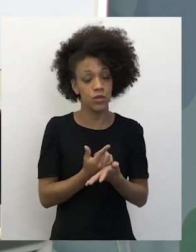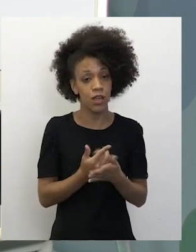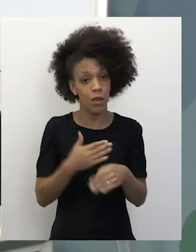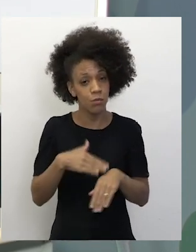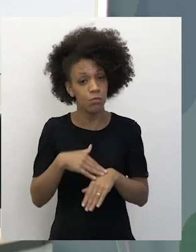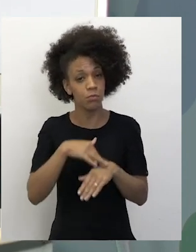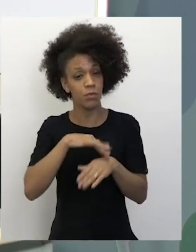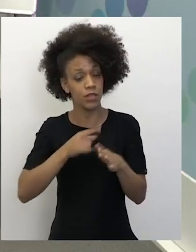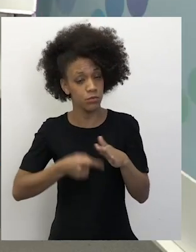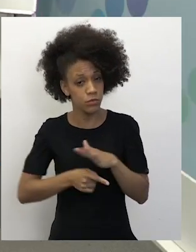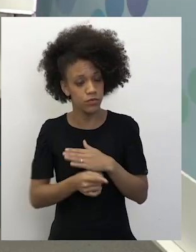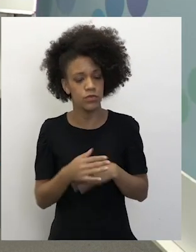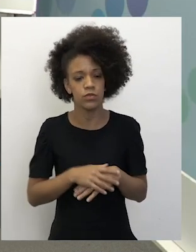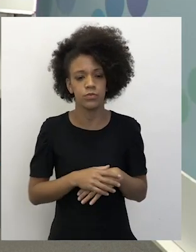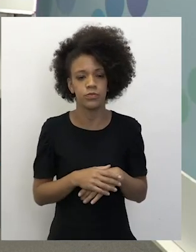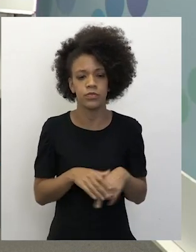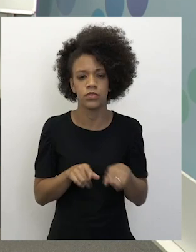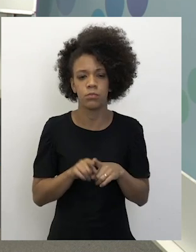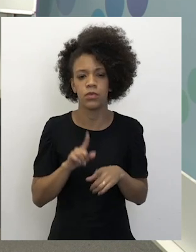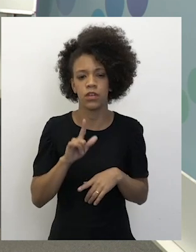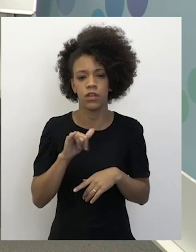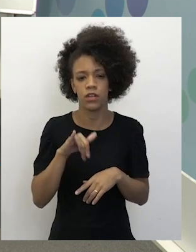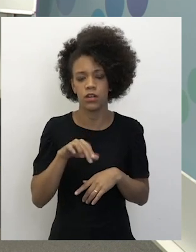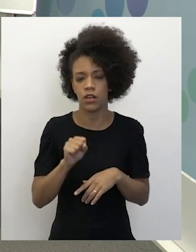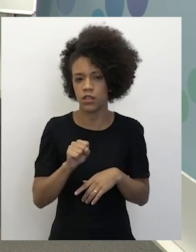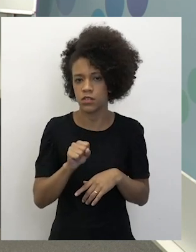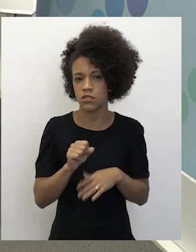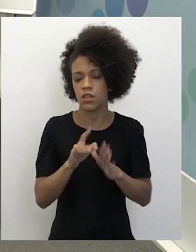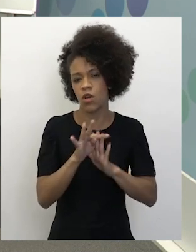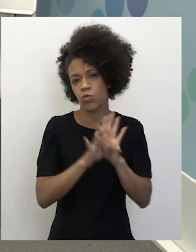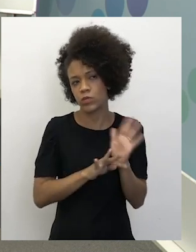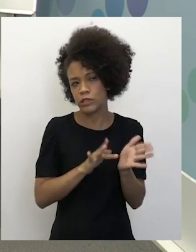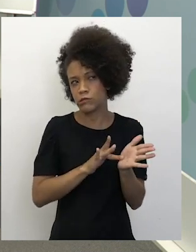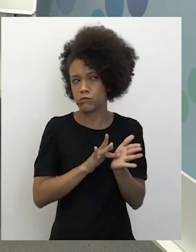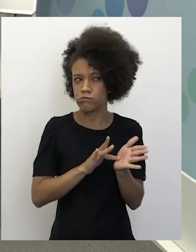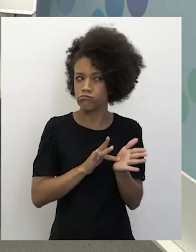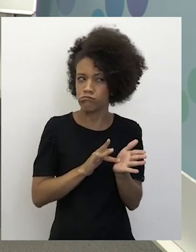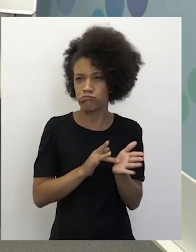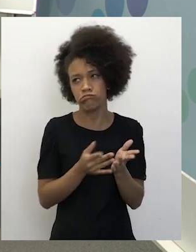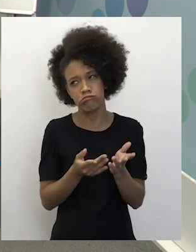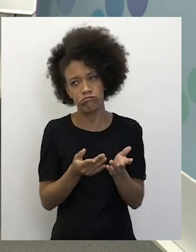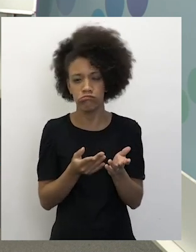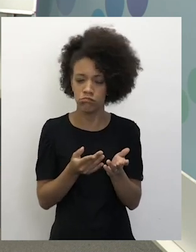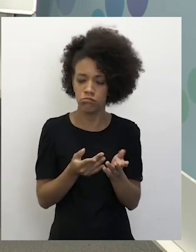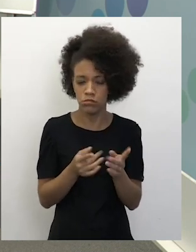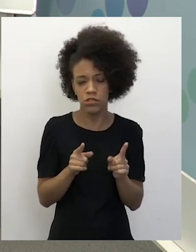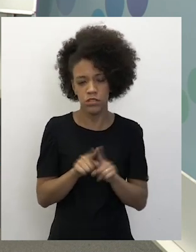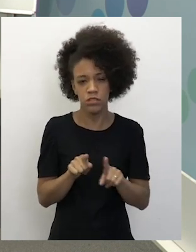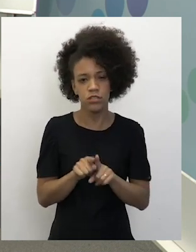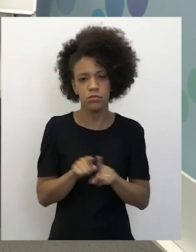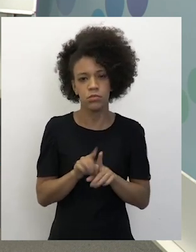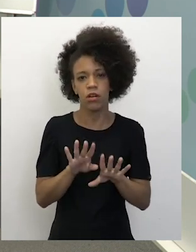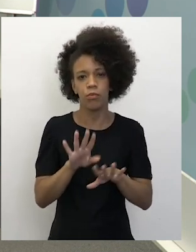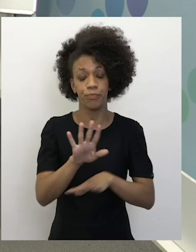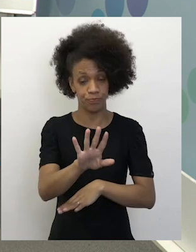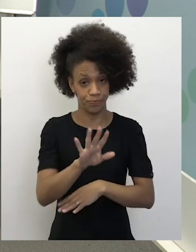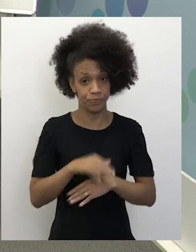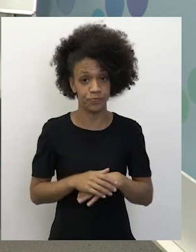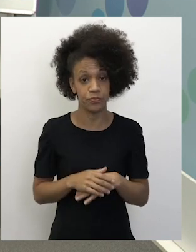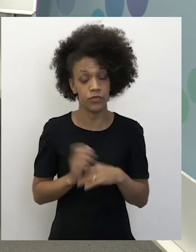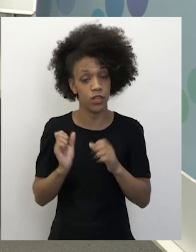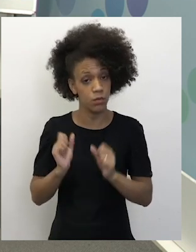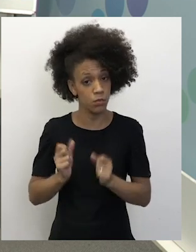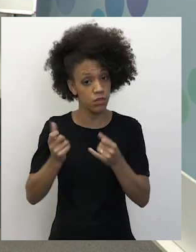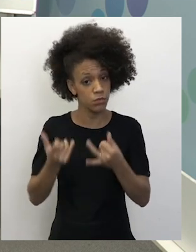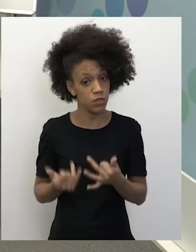falar aqui então ele também disse a ela aí fala que é um texto fictício também também olha só eu